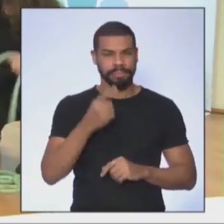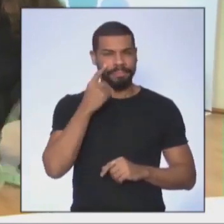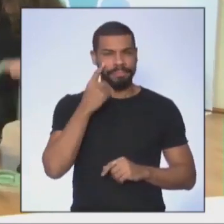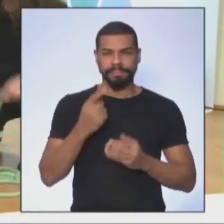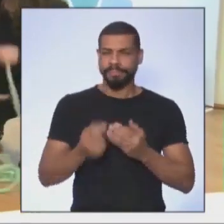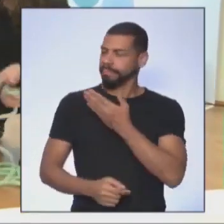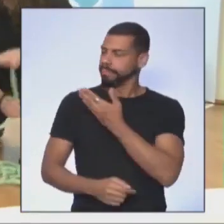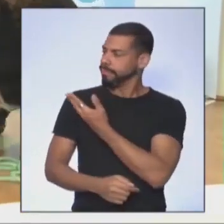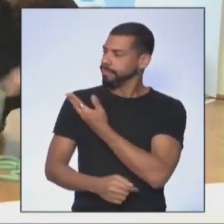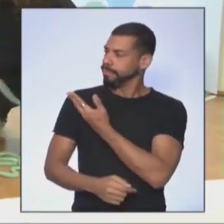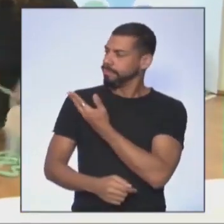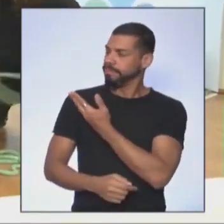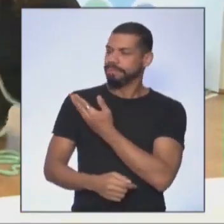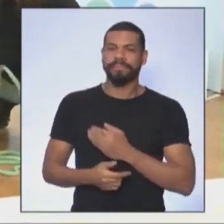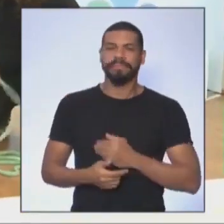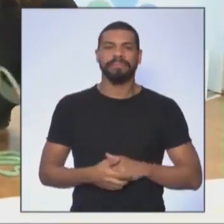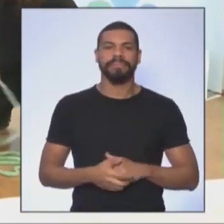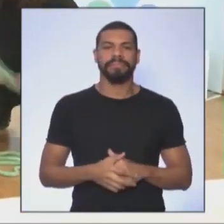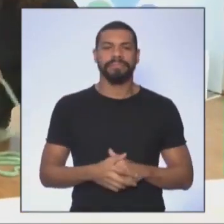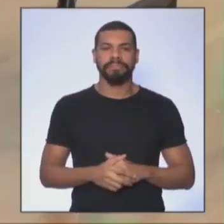acontece.